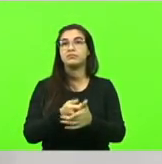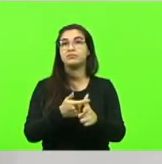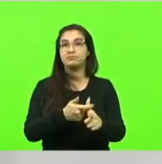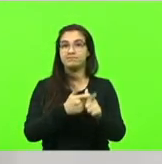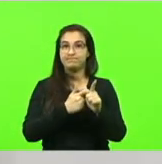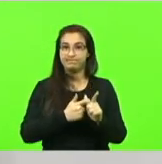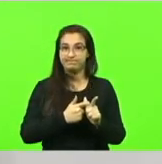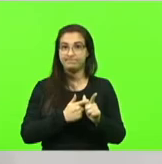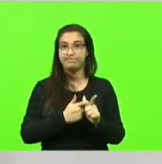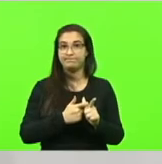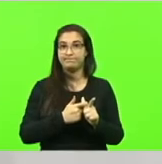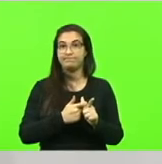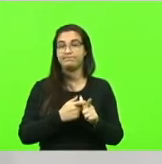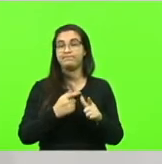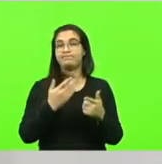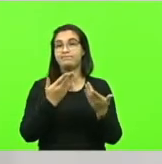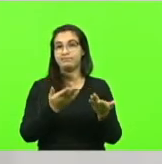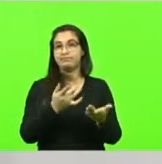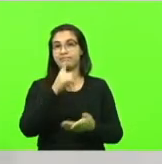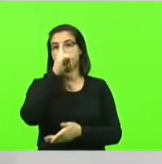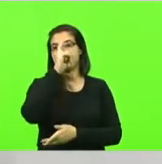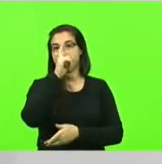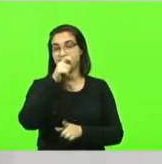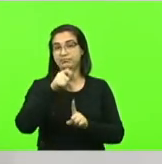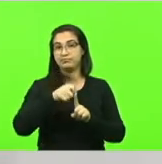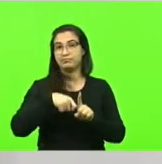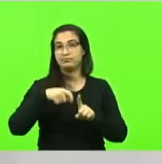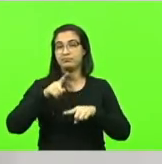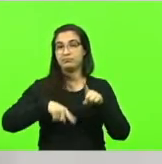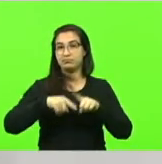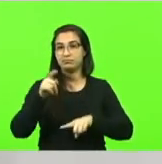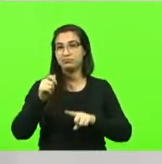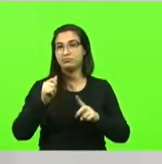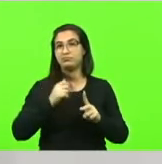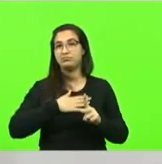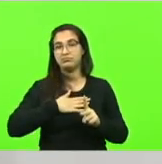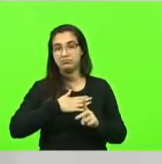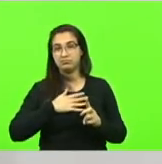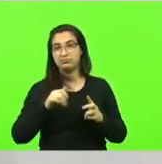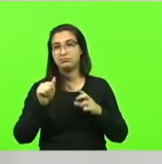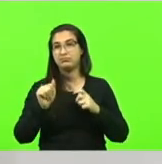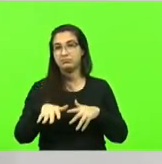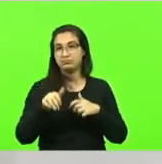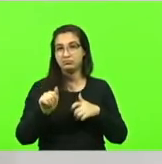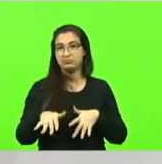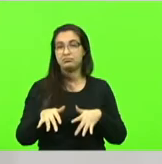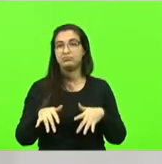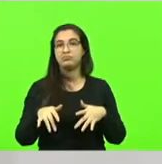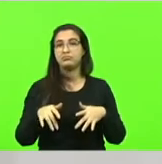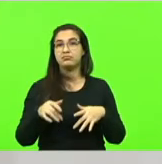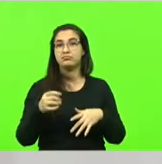hospital. Julho, agosto, setembro, aproximadamente